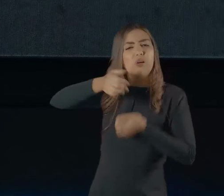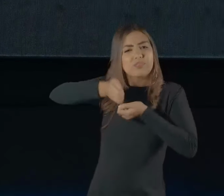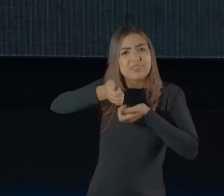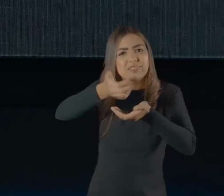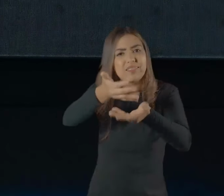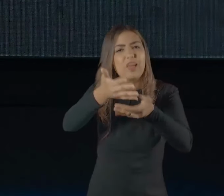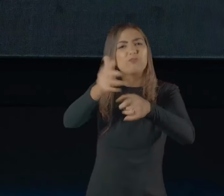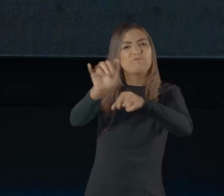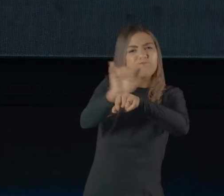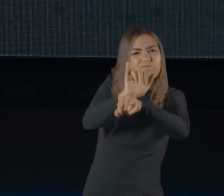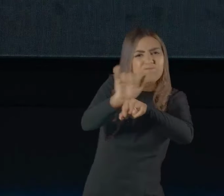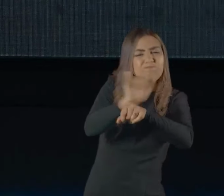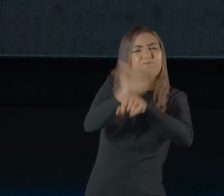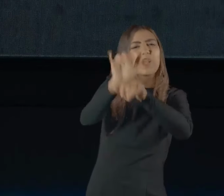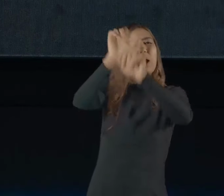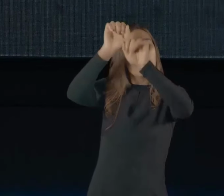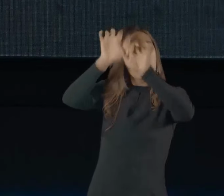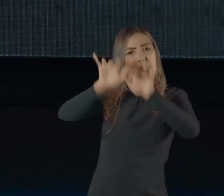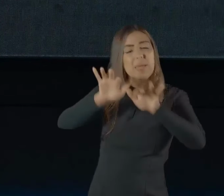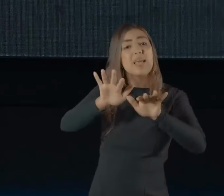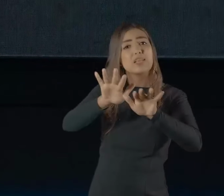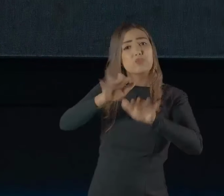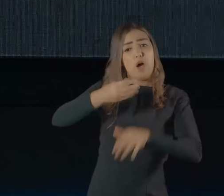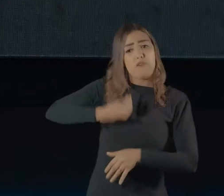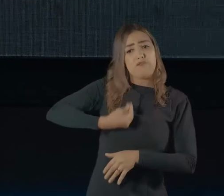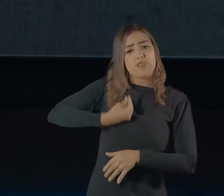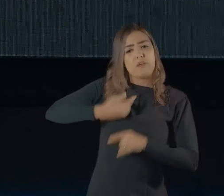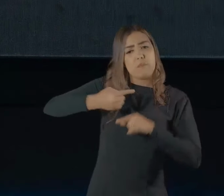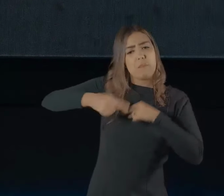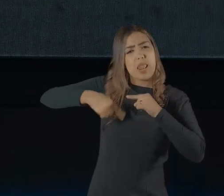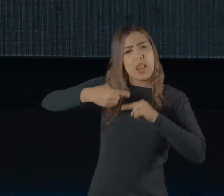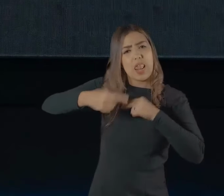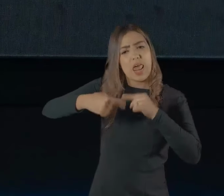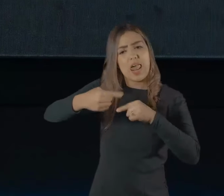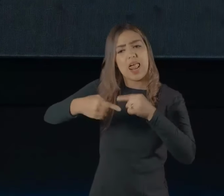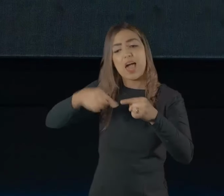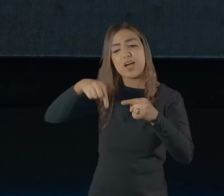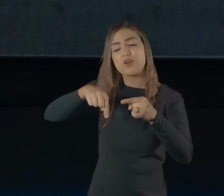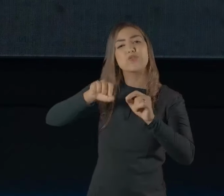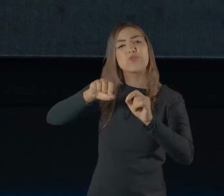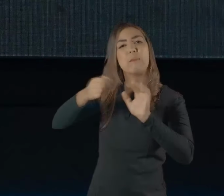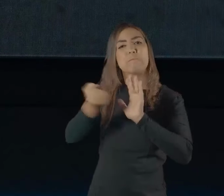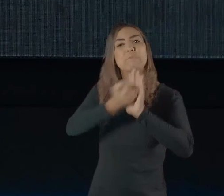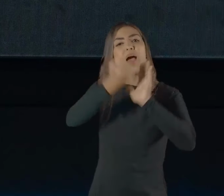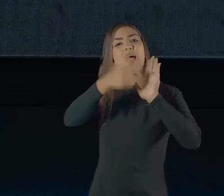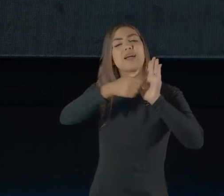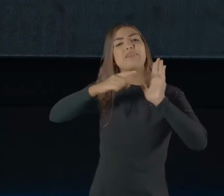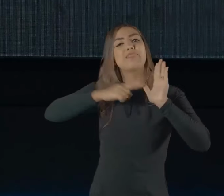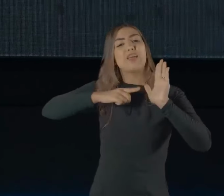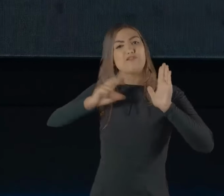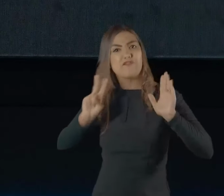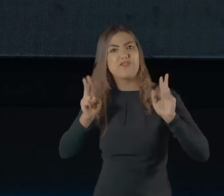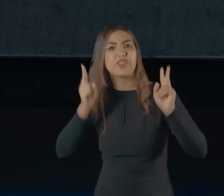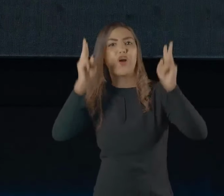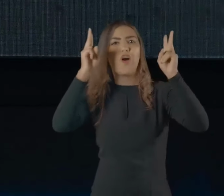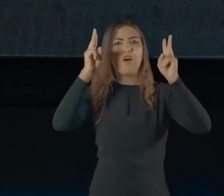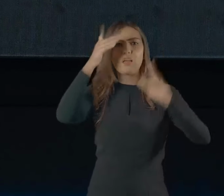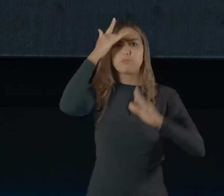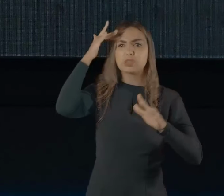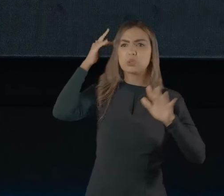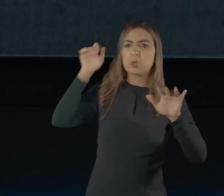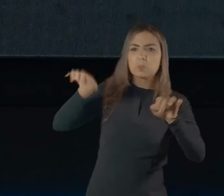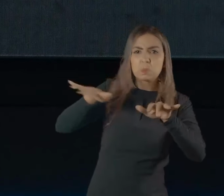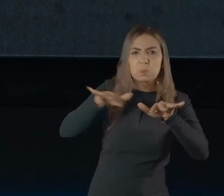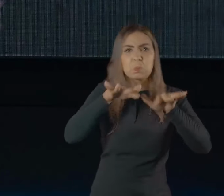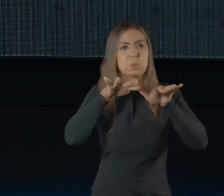ele garantirá que a tua vida seja marcada por uma vida de sucesso. As pessoas se inspirarão na tua vida.